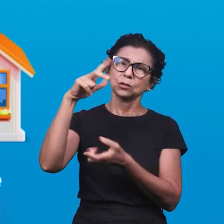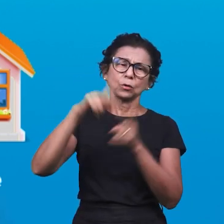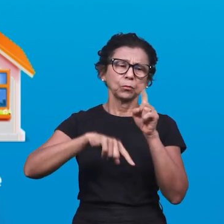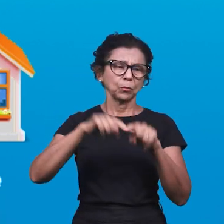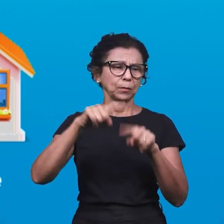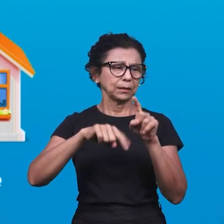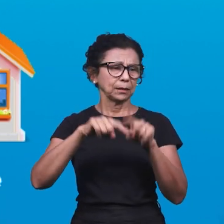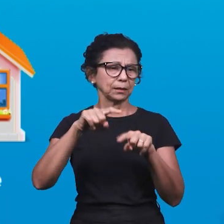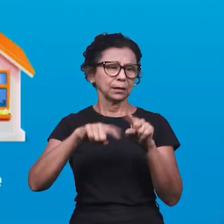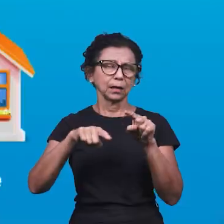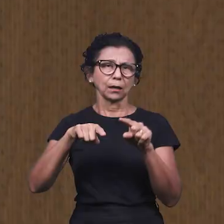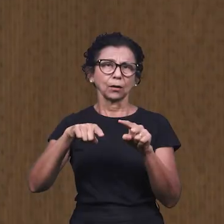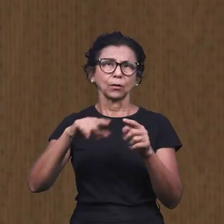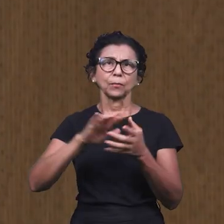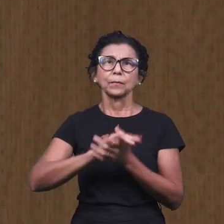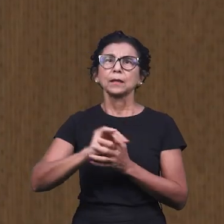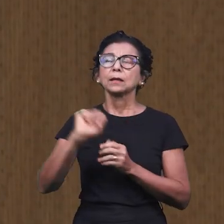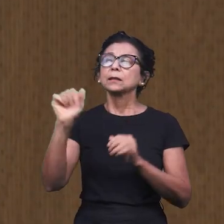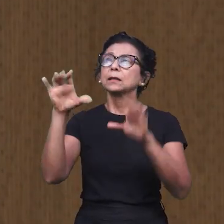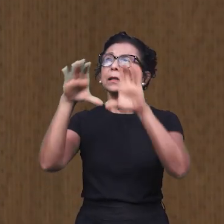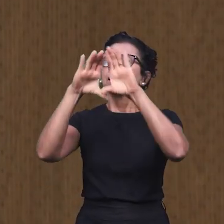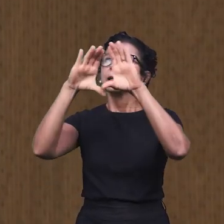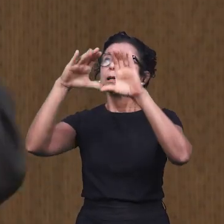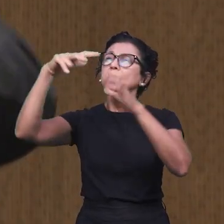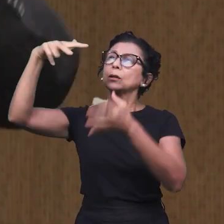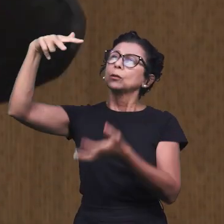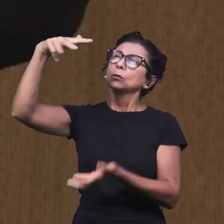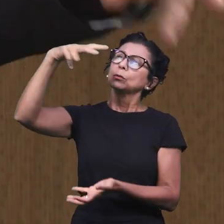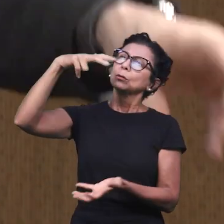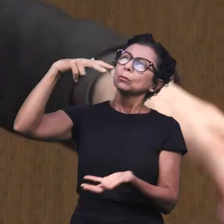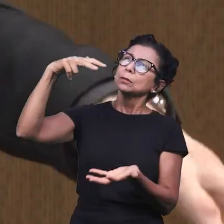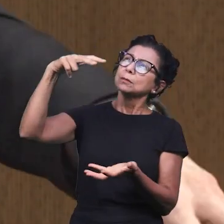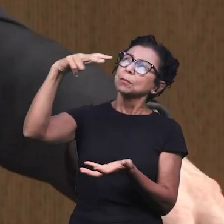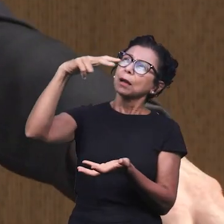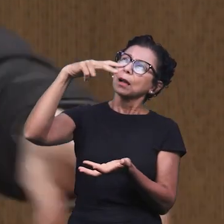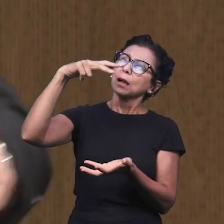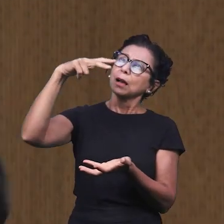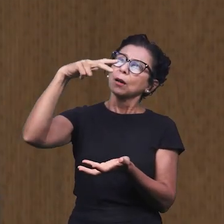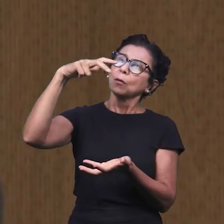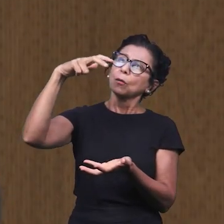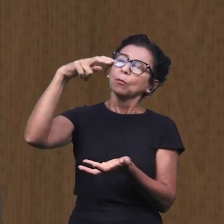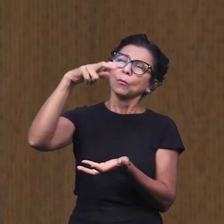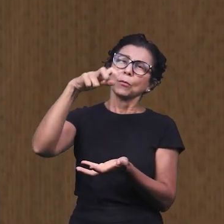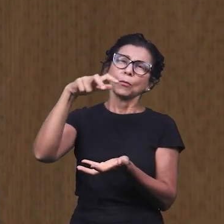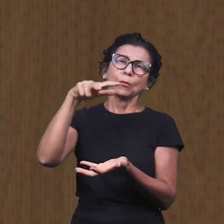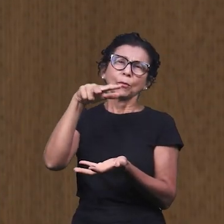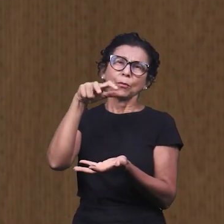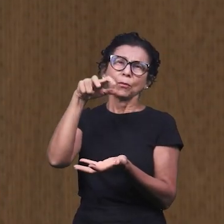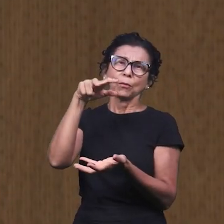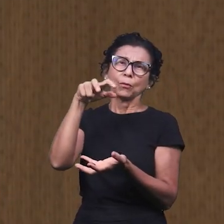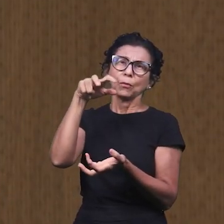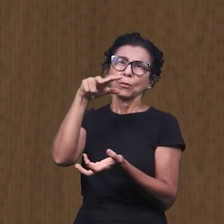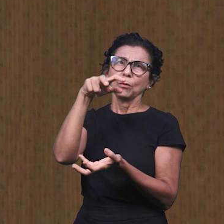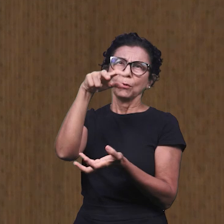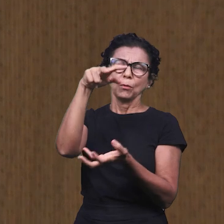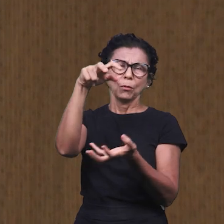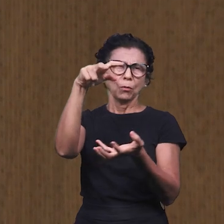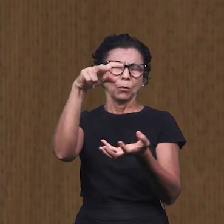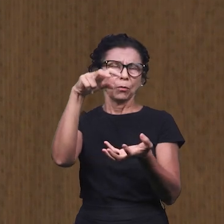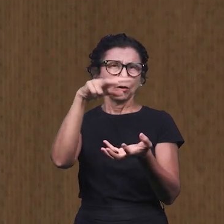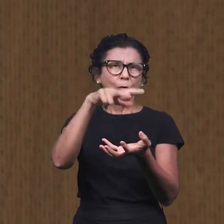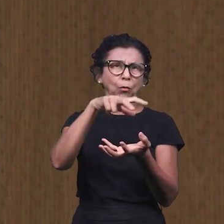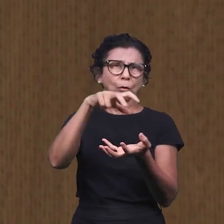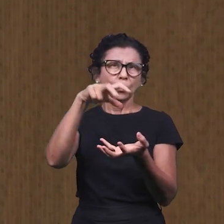a pessoa tendo a anteninha, ela pega na sua casa, não precisa passar por uma emissora. A emissora manda para o satélite